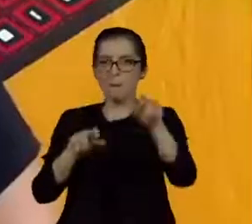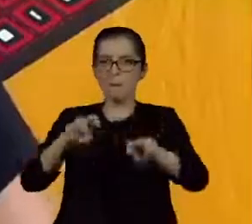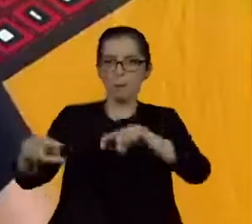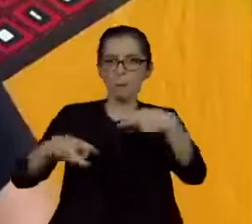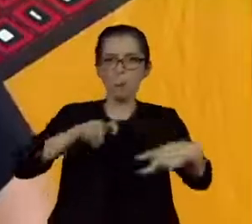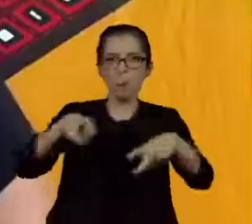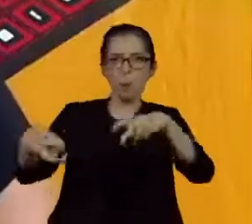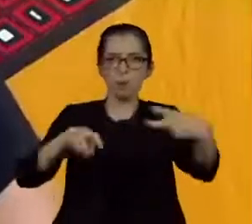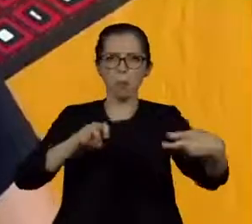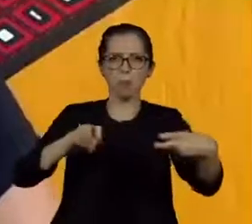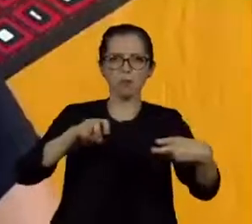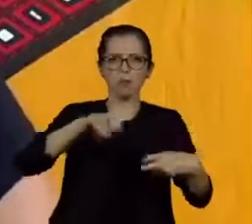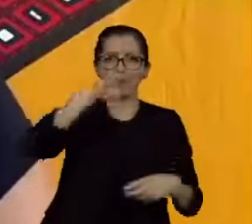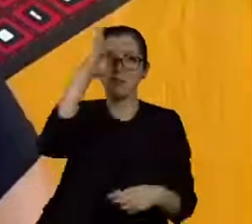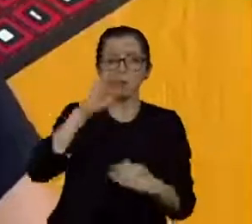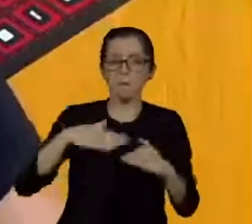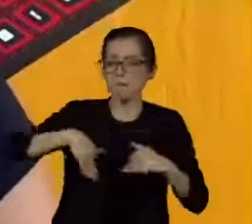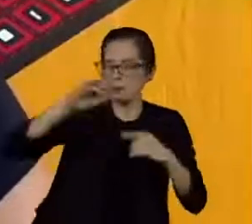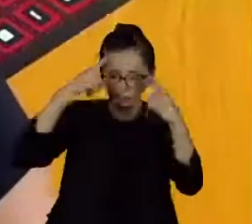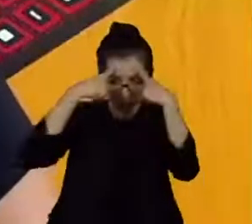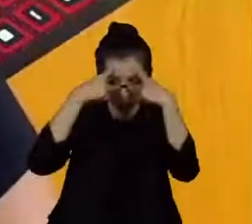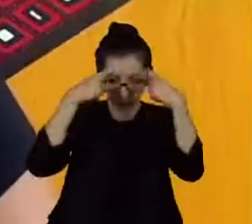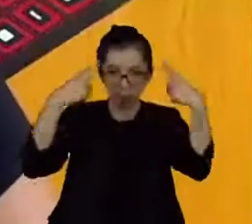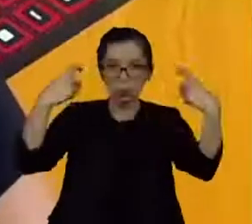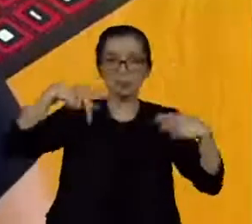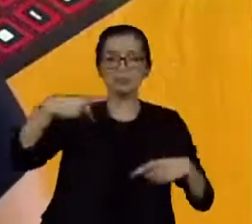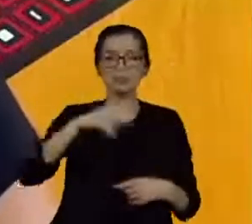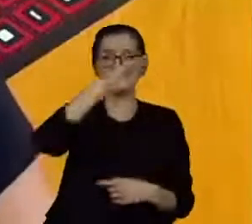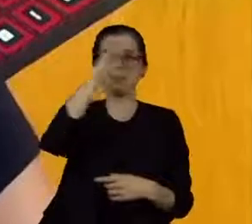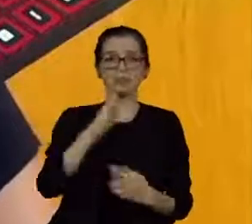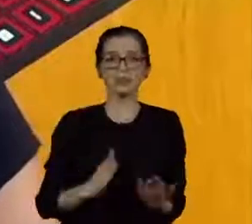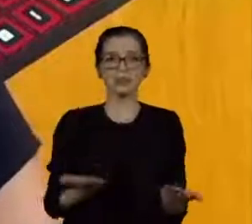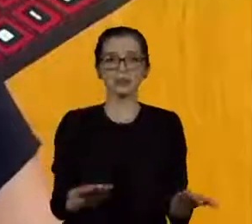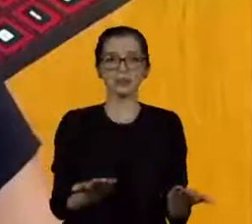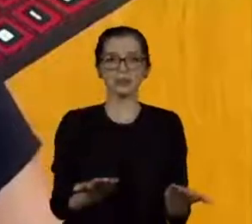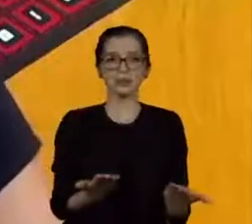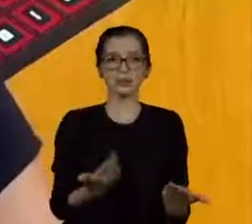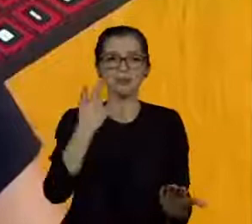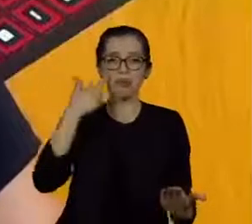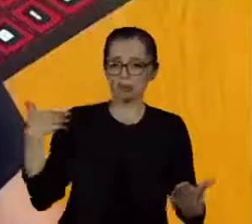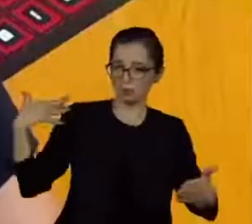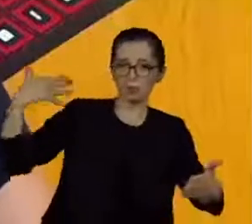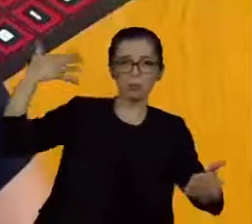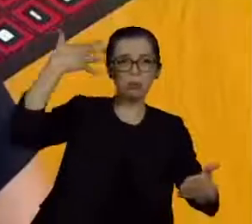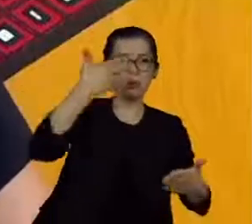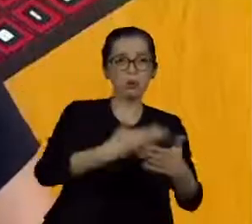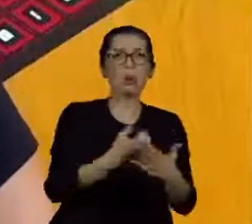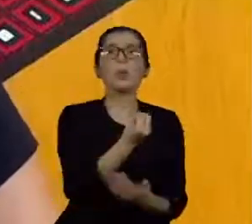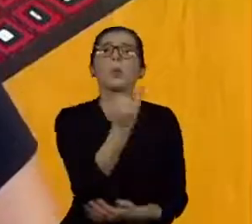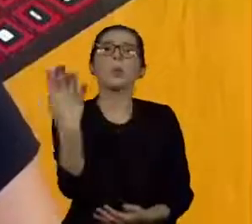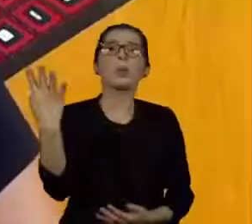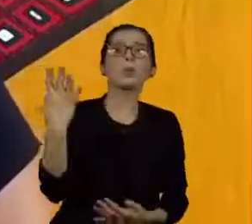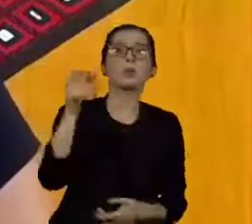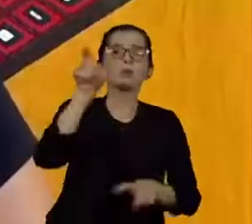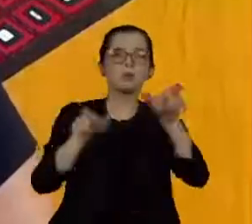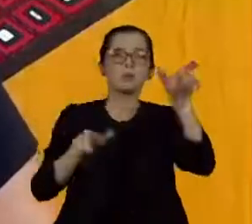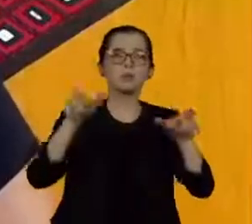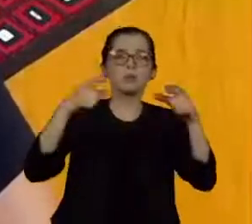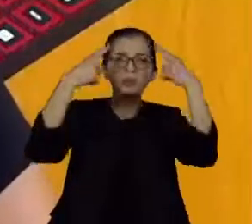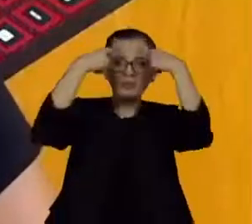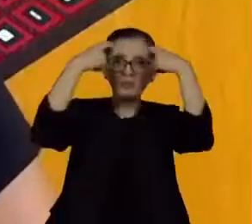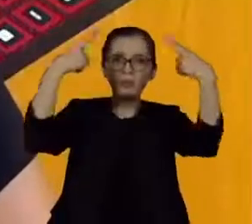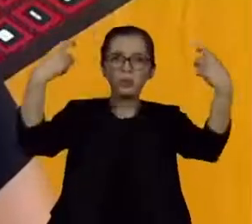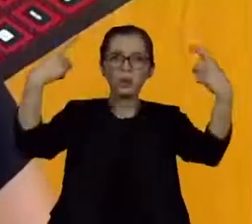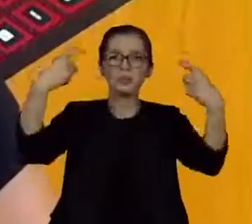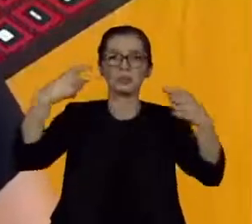do retrocesso. Se você pensar a quantidade de gente, quantos entre nós estão vivendo trauma da violência, da fome ou